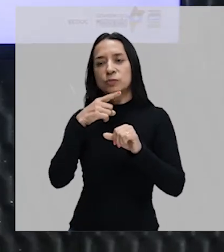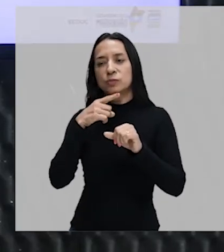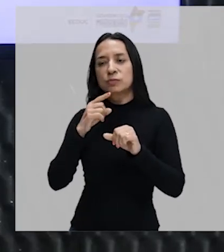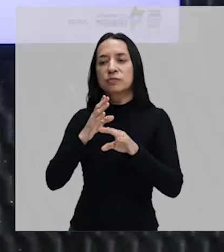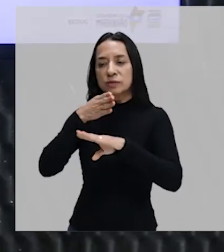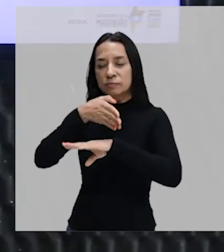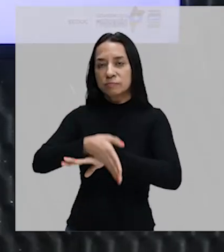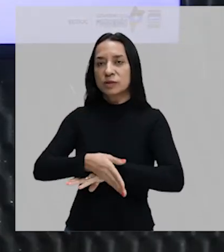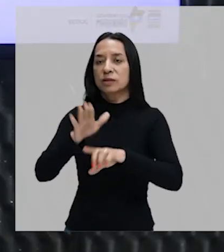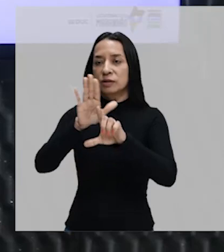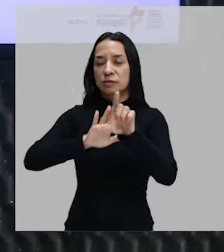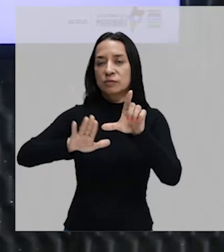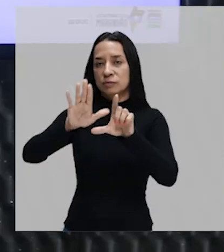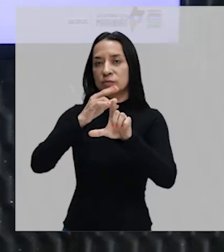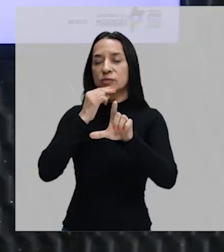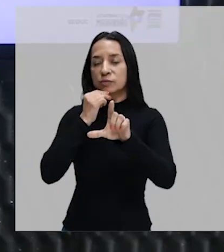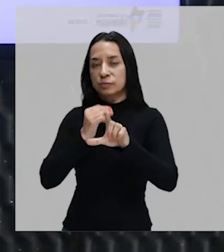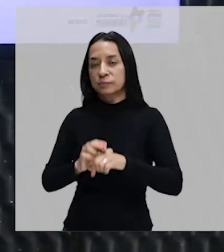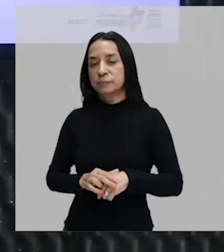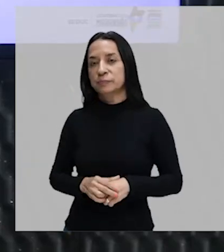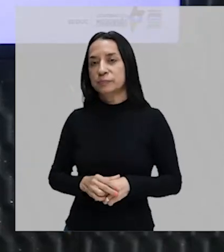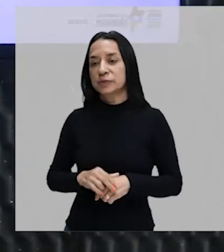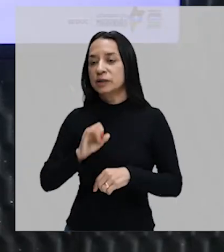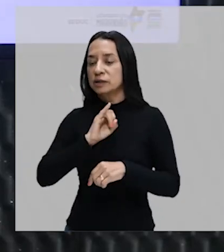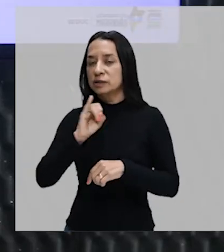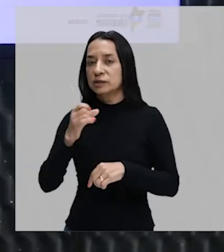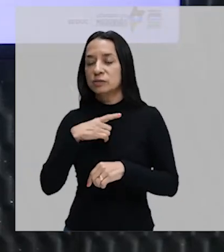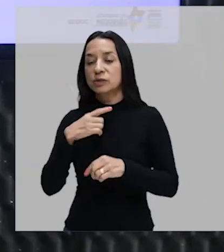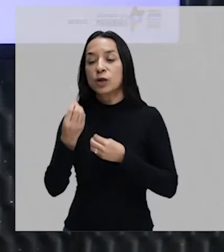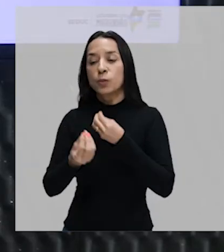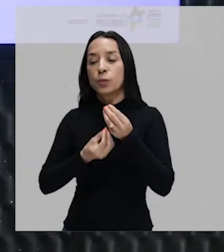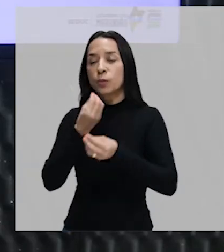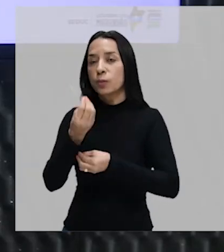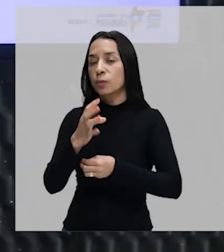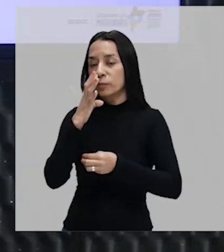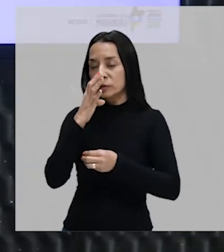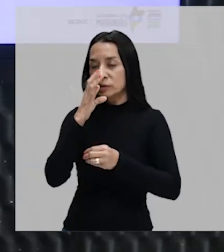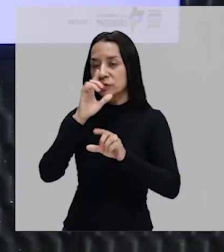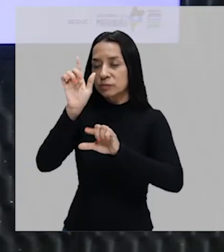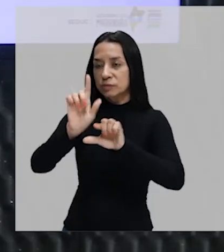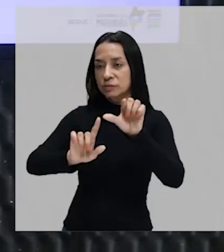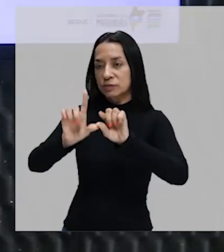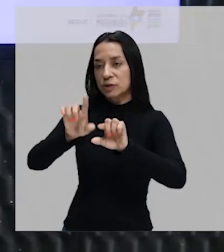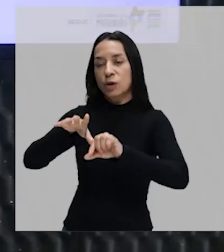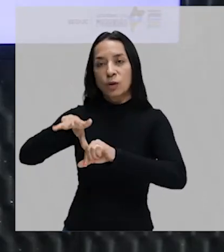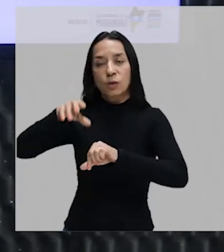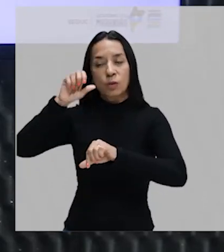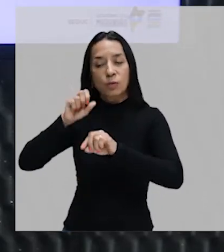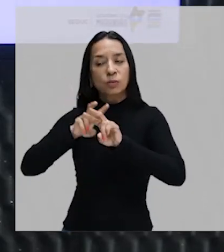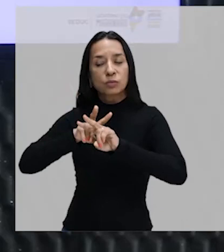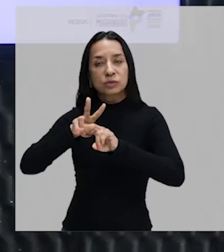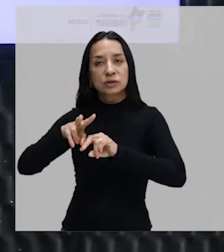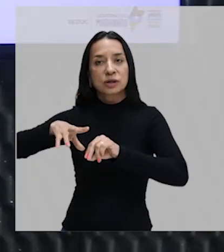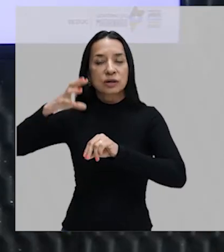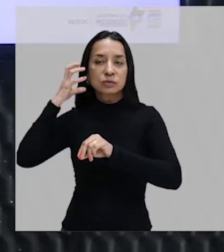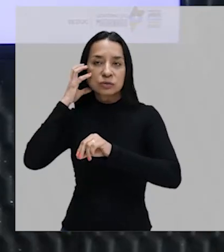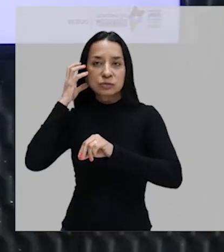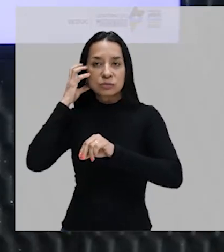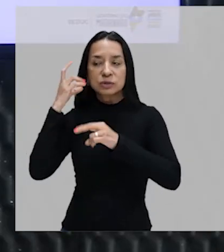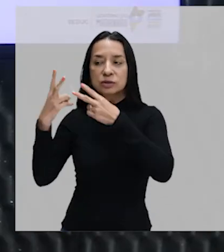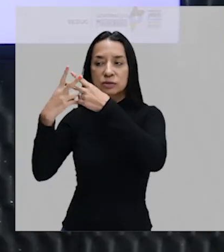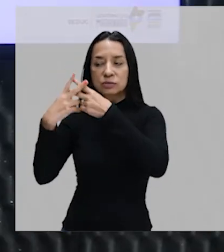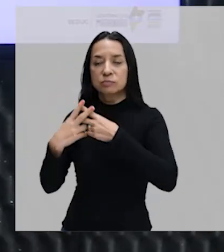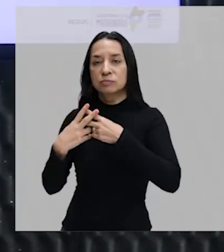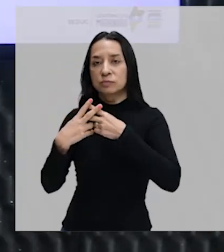gravado lá para você acessar. Se não dá para assistir pela TV, nos ouça na Rádio Timbira todos os dias no programa hashtag Fica em